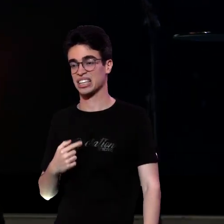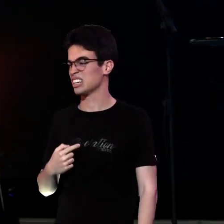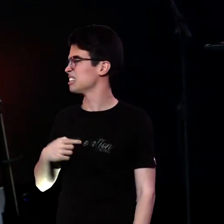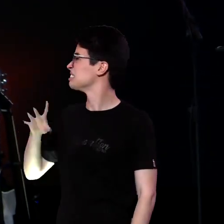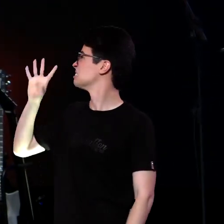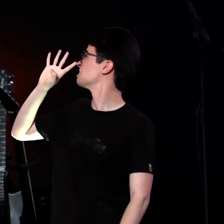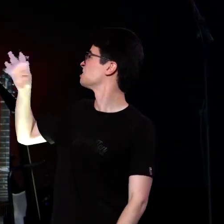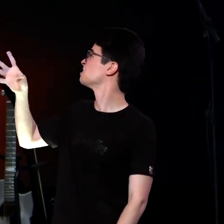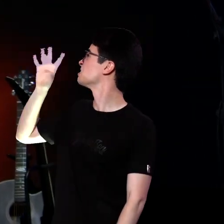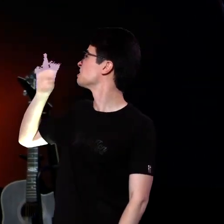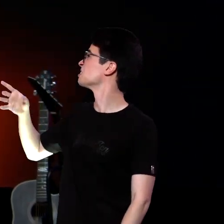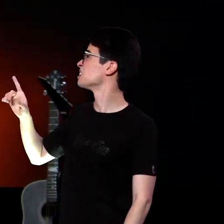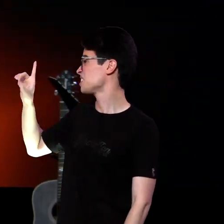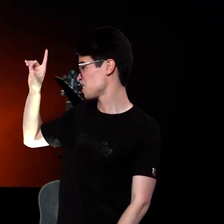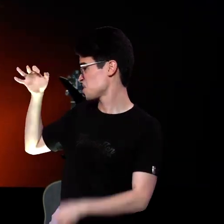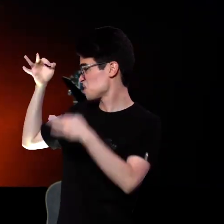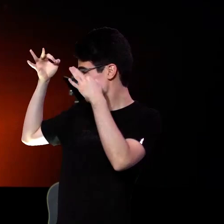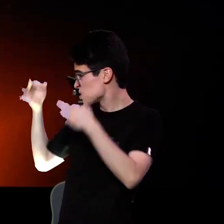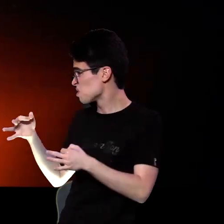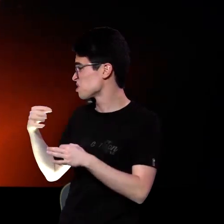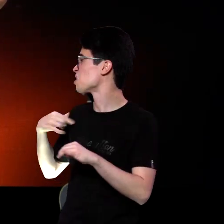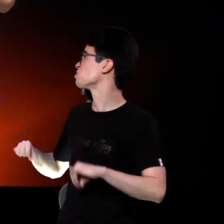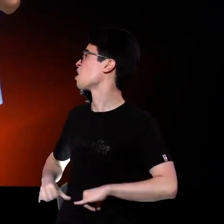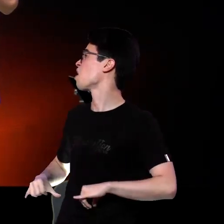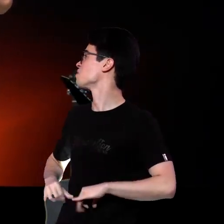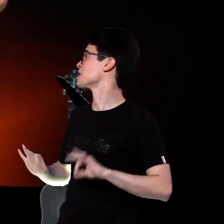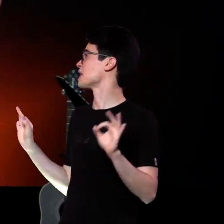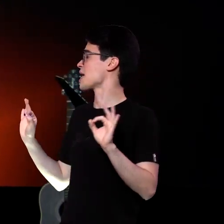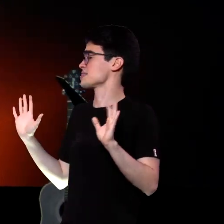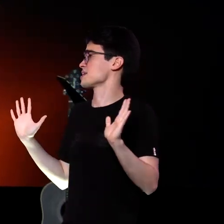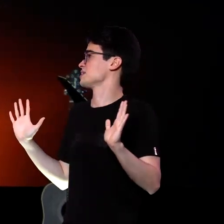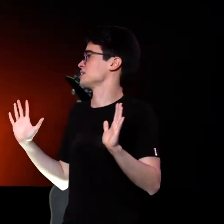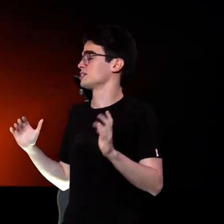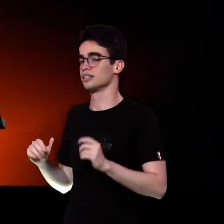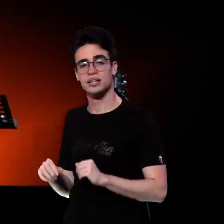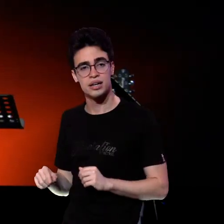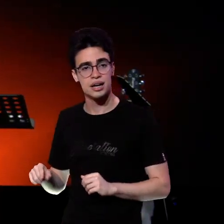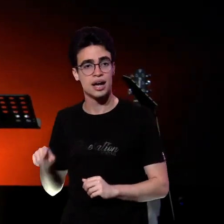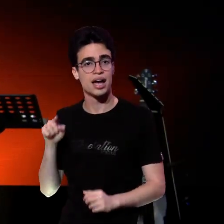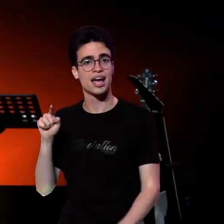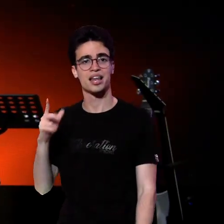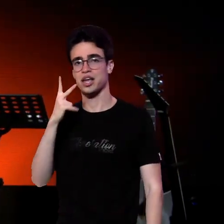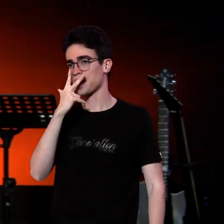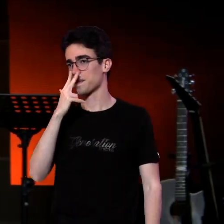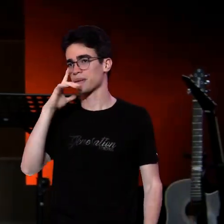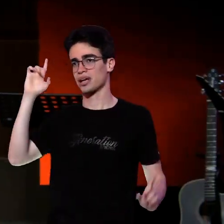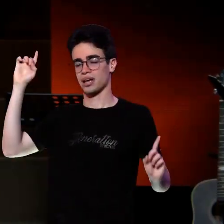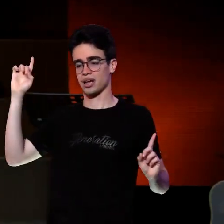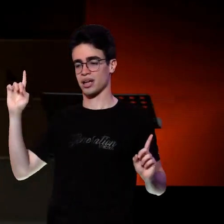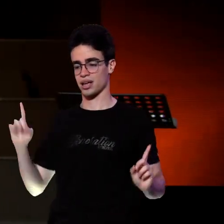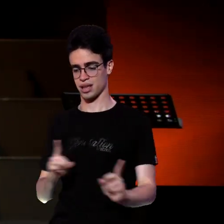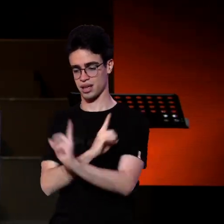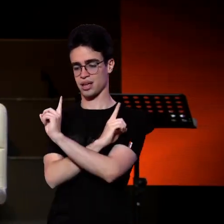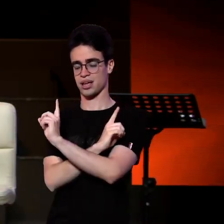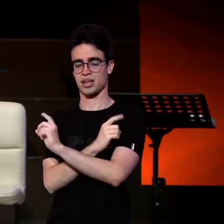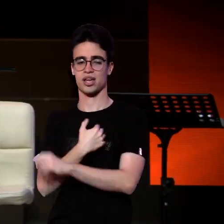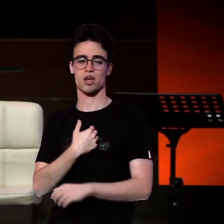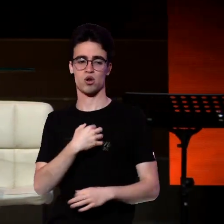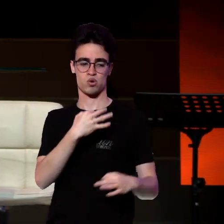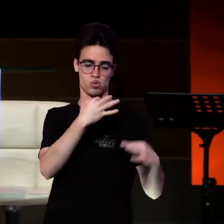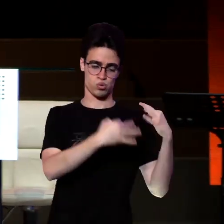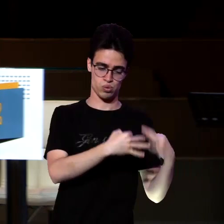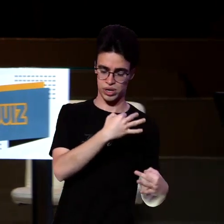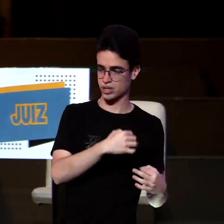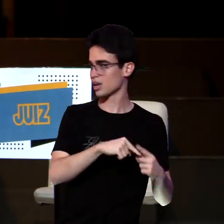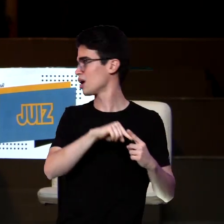se o Senhor fosse justo mesmo, eu não estava sofrendo isso. Ele se coloca no lugar de juiz e no lugar de promotor.